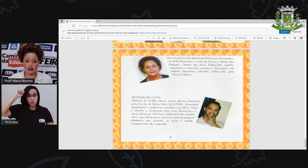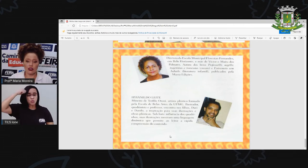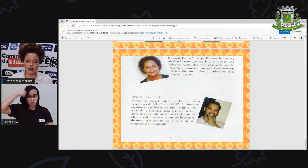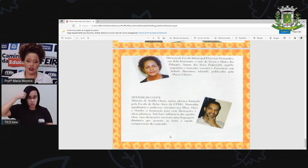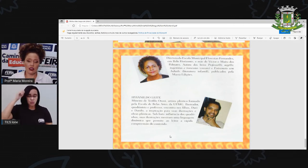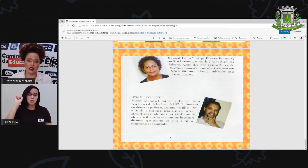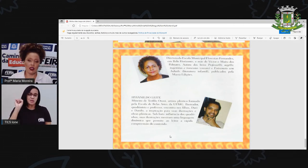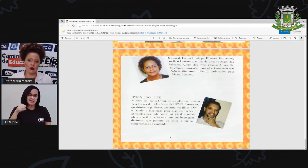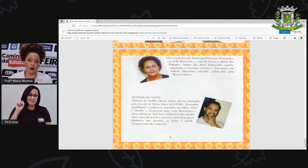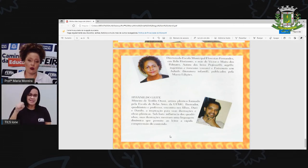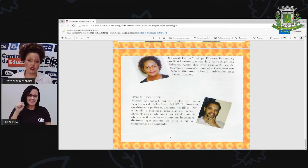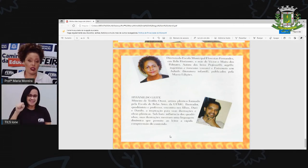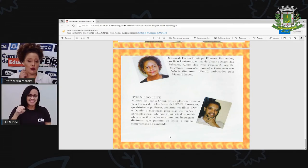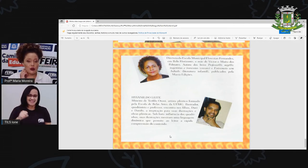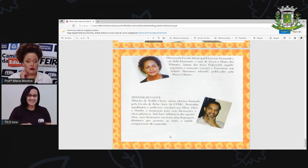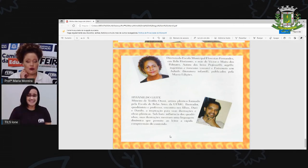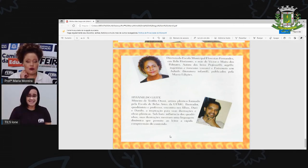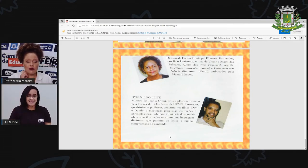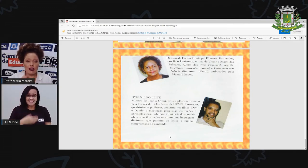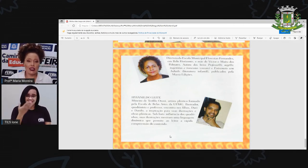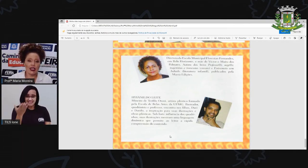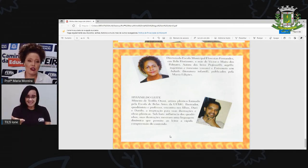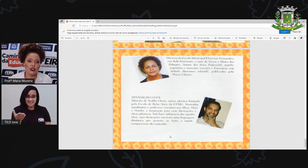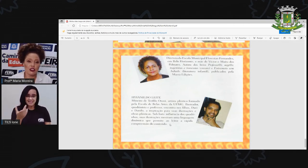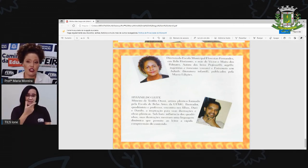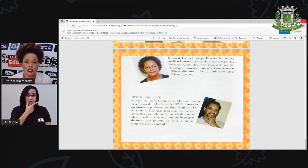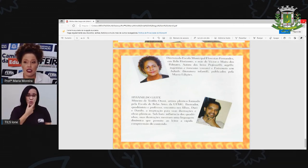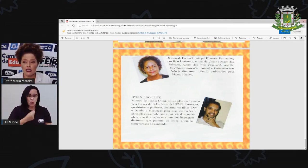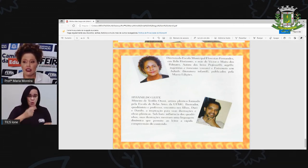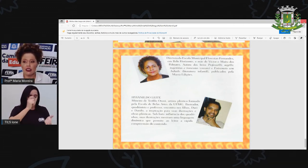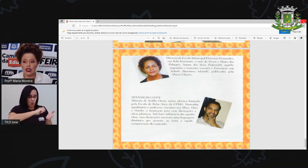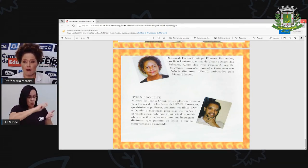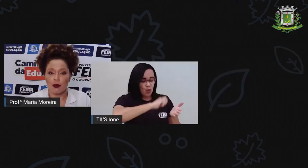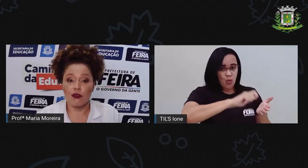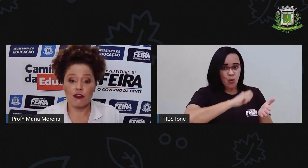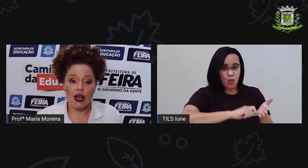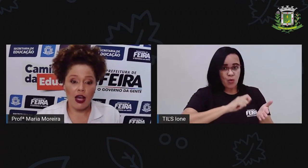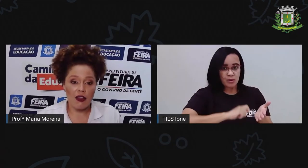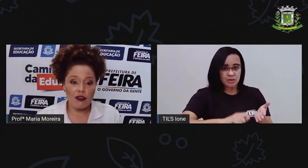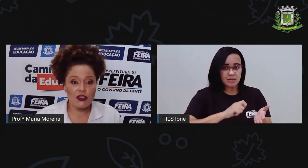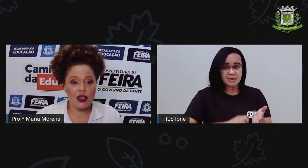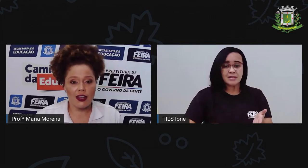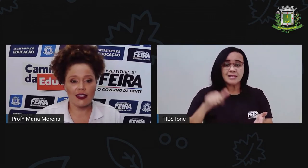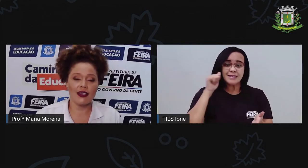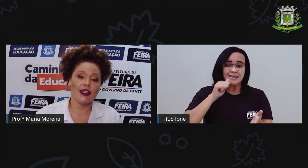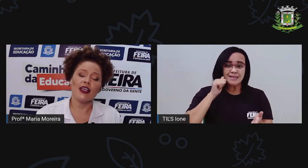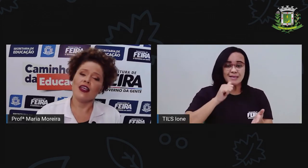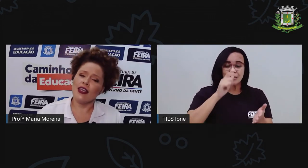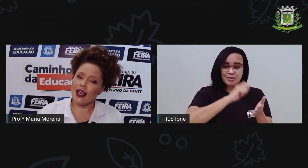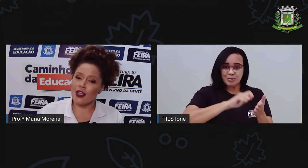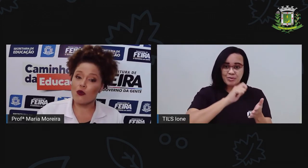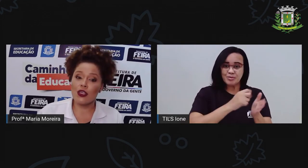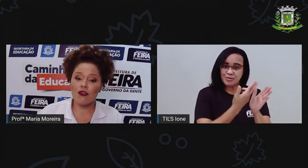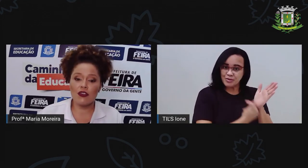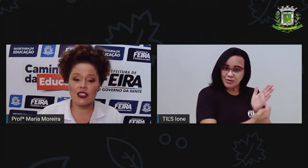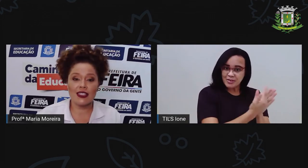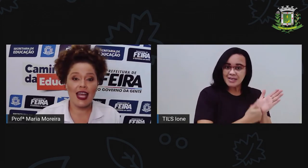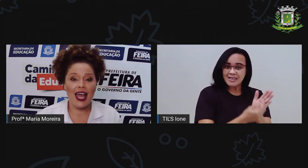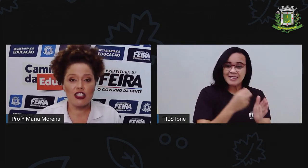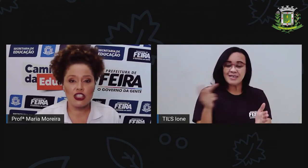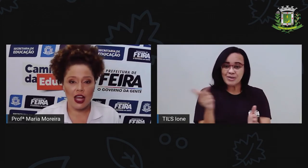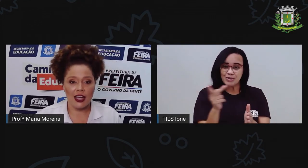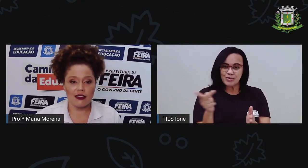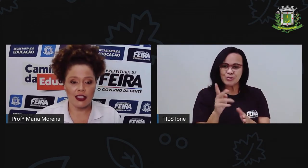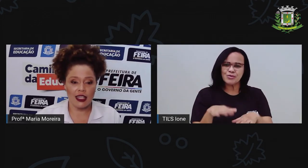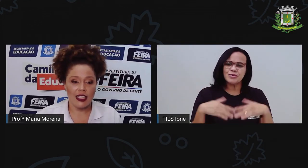autores e o ilustrador da nossa historinha. Aprovar e fechar aqui. E aí, o que vocês